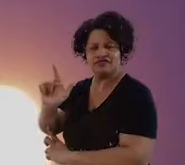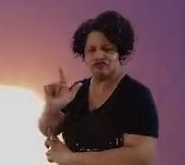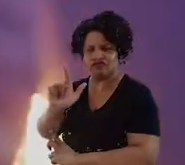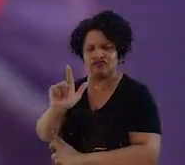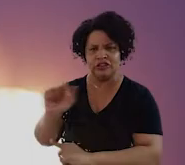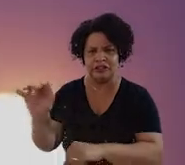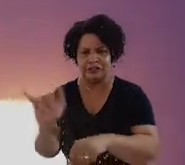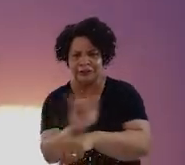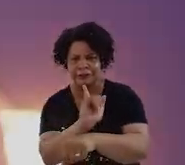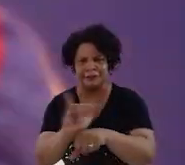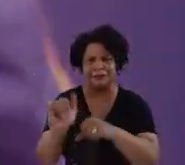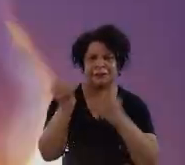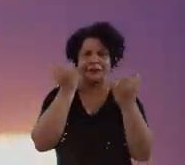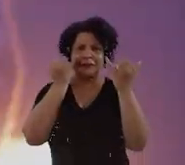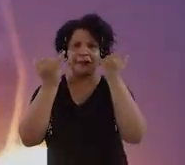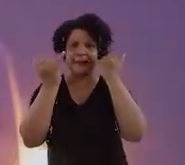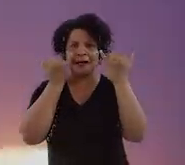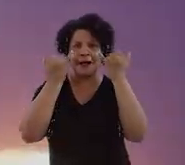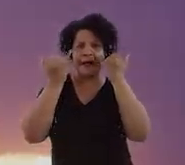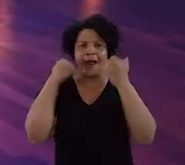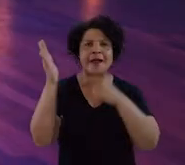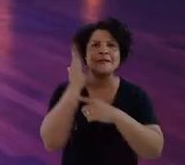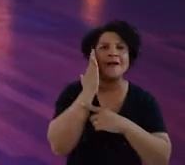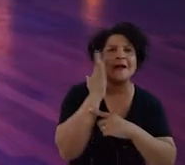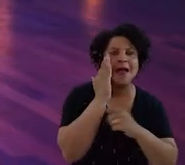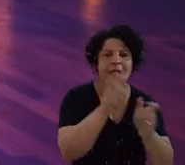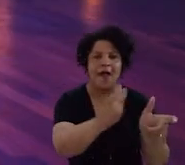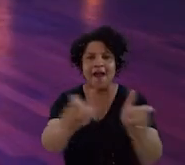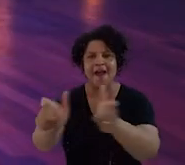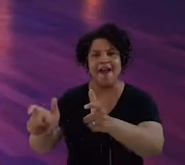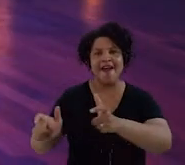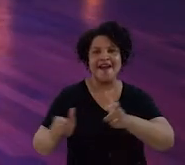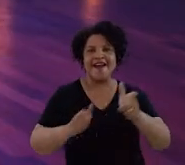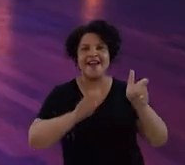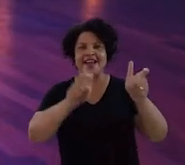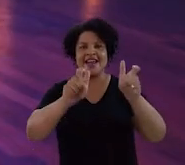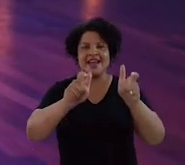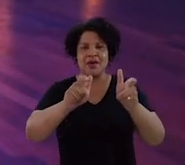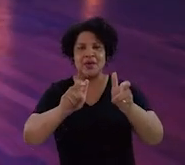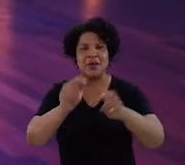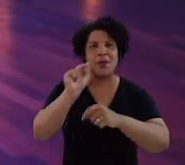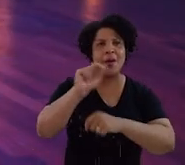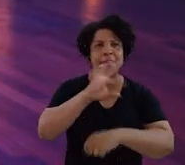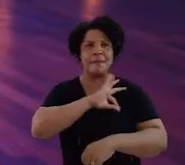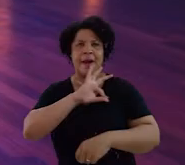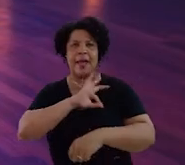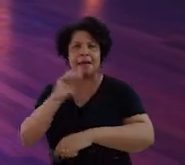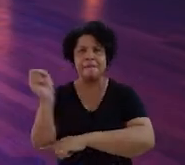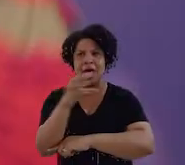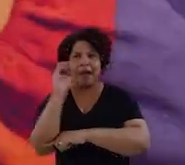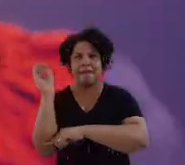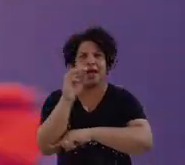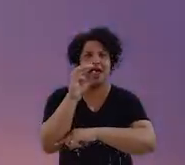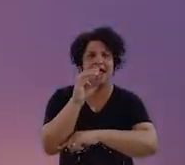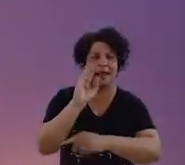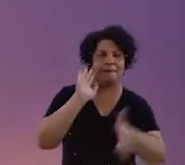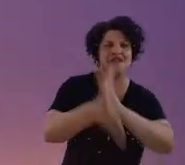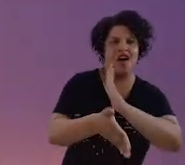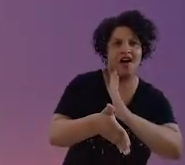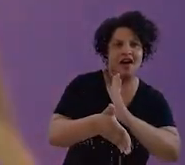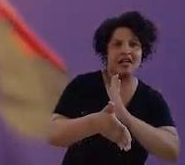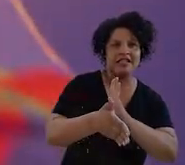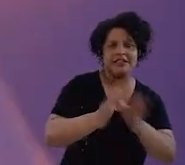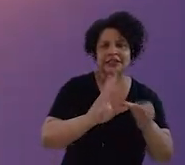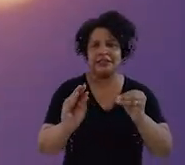fuck police. Esse é o corre da nota da caixa, mas bitch. De fuga no mundo, ela fugindo das blitz. É que ela não me encontra, que eu sou dona da city. É, nós